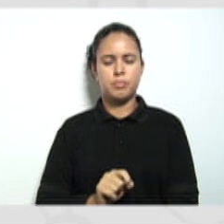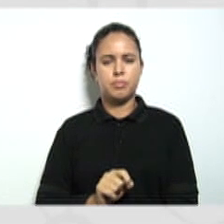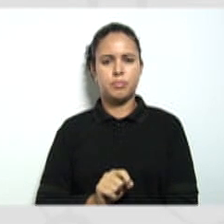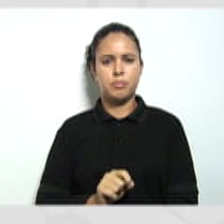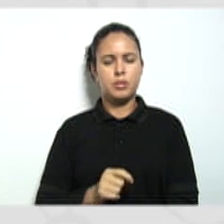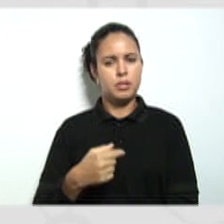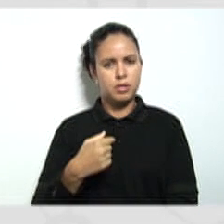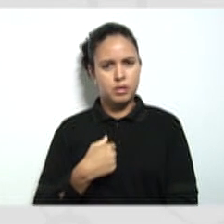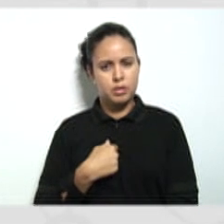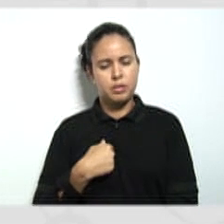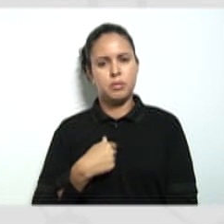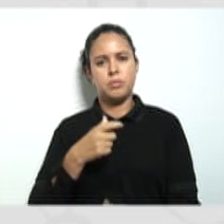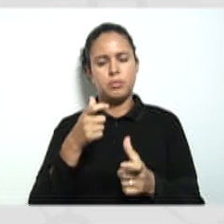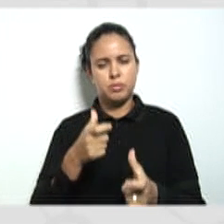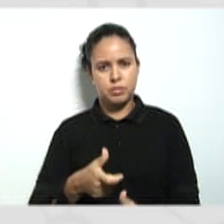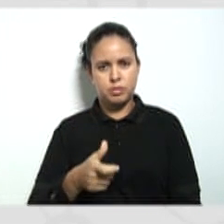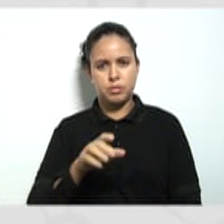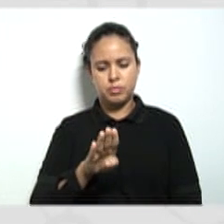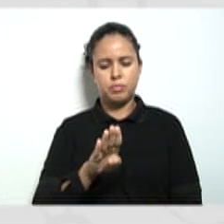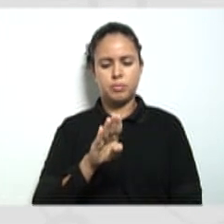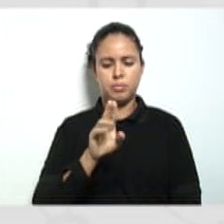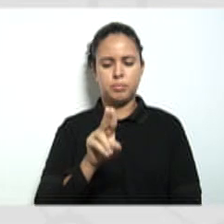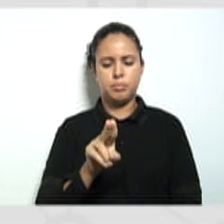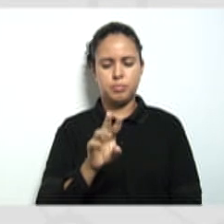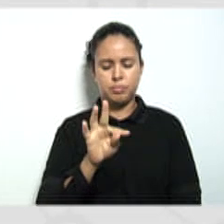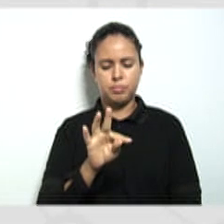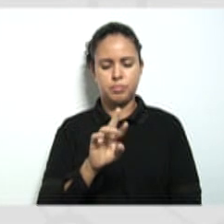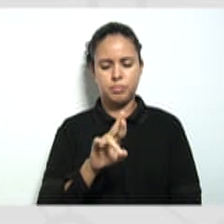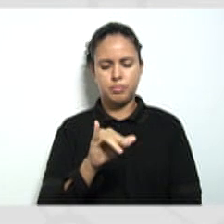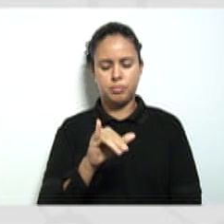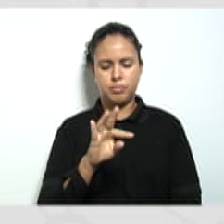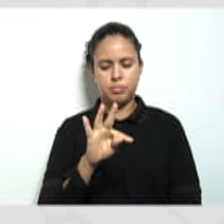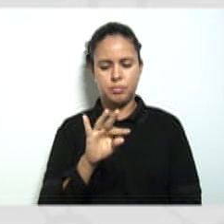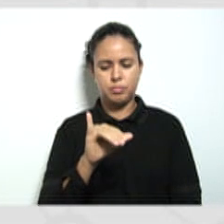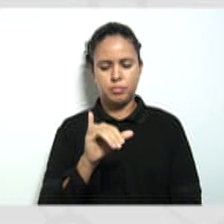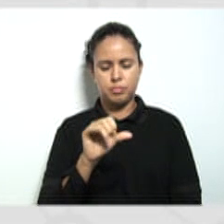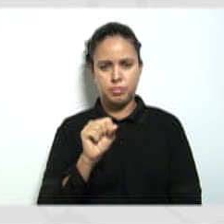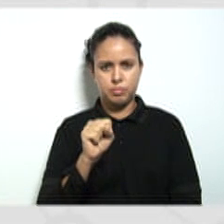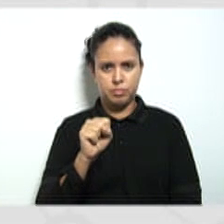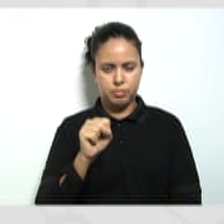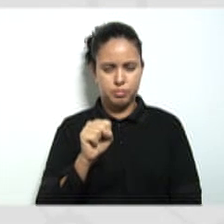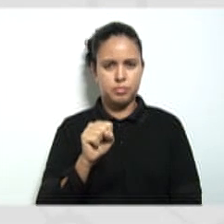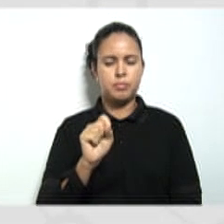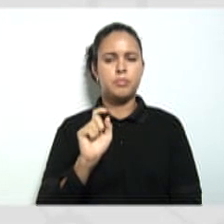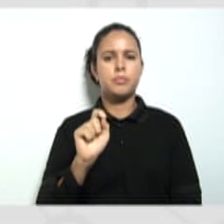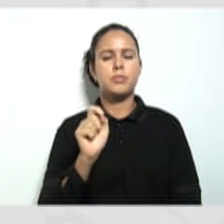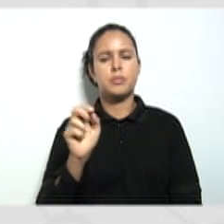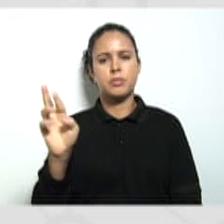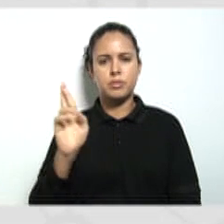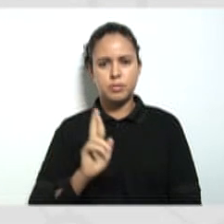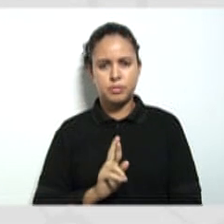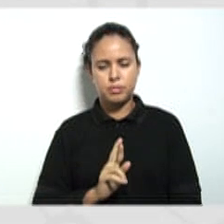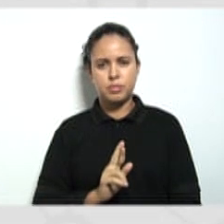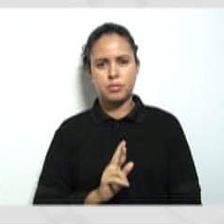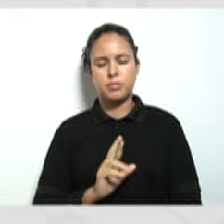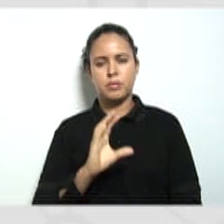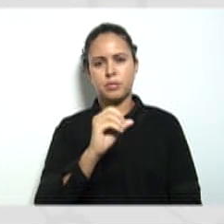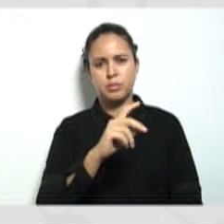de Buritis e tem... A foto dela está cortada, então não consigo ver muita coisa, mas